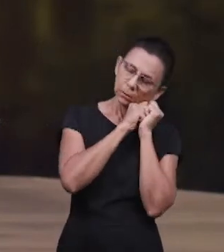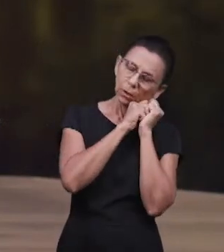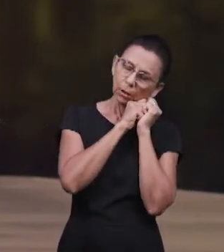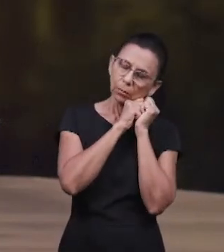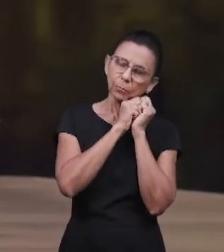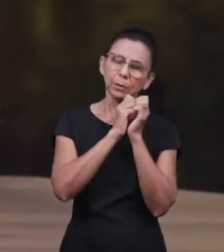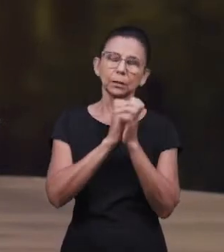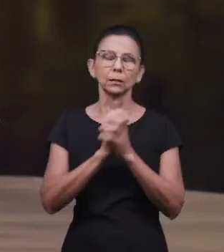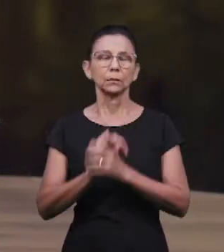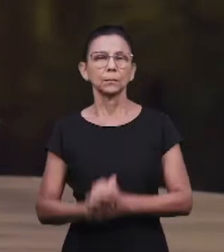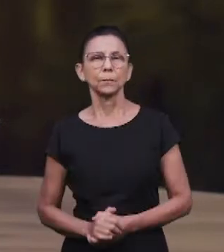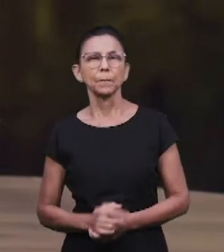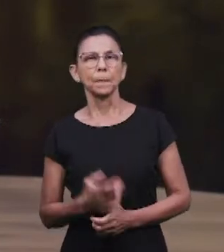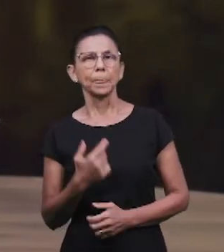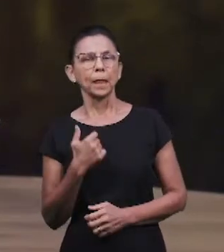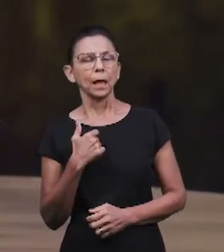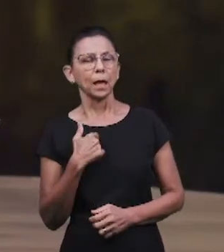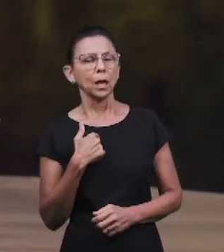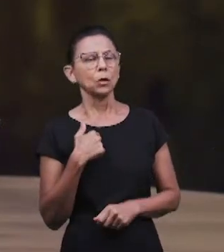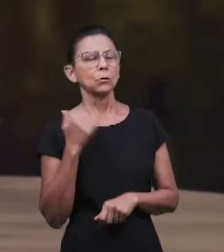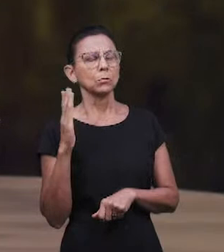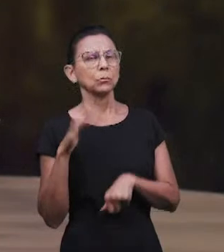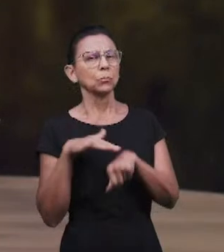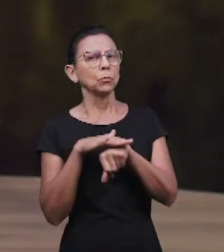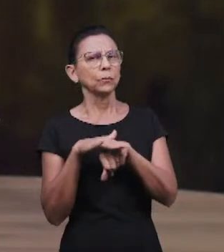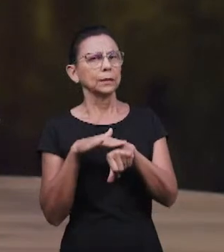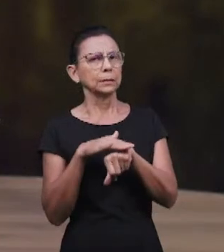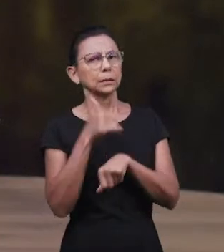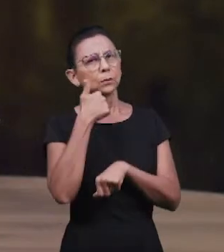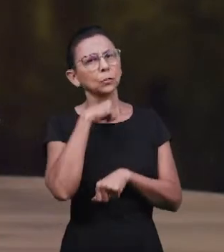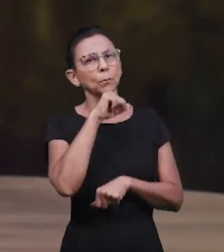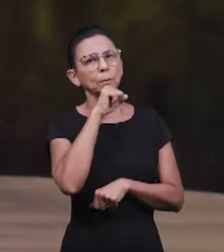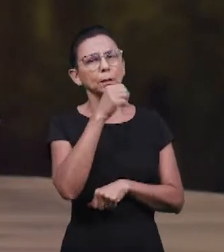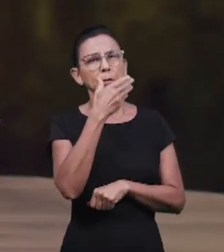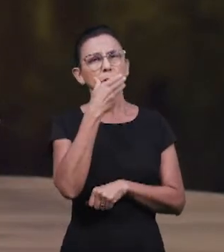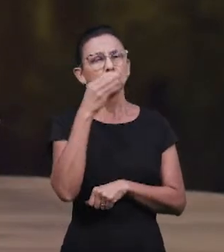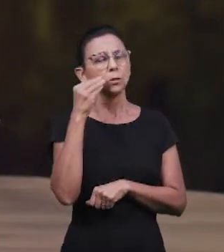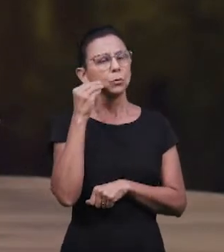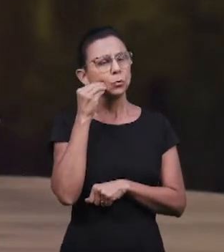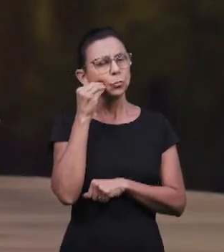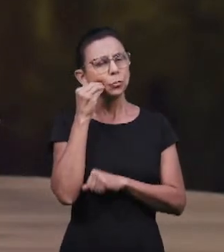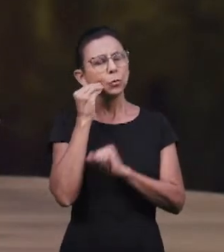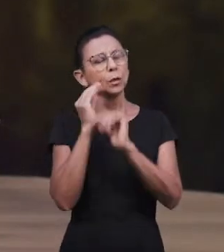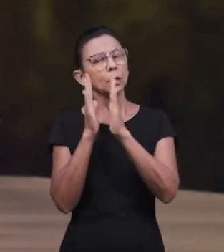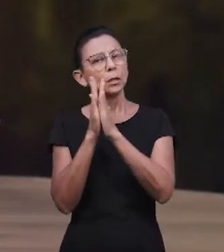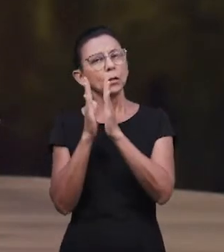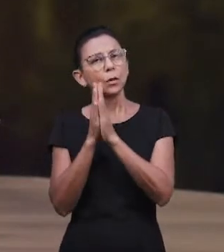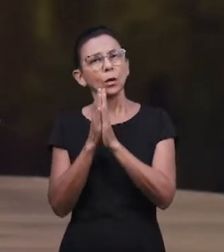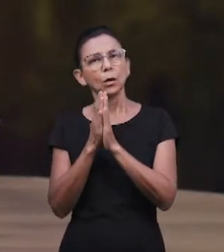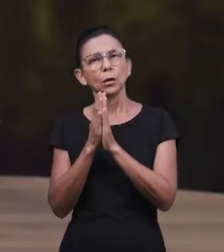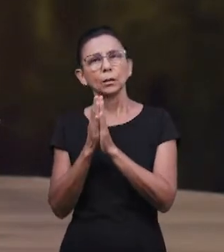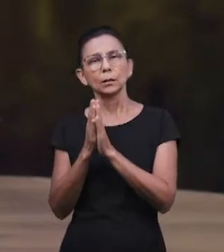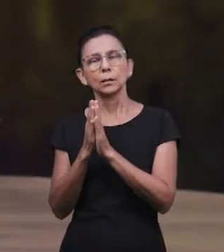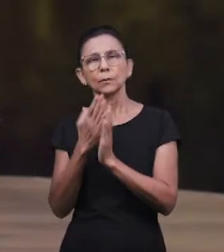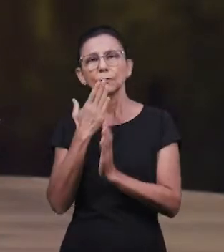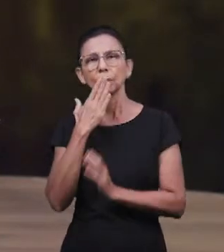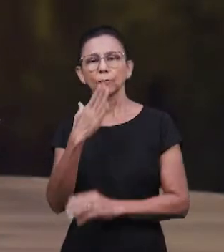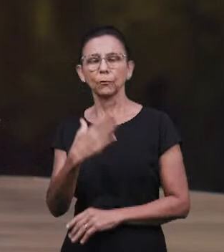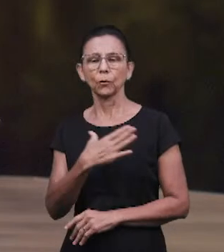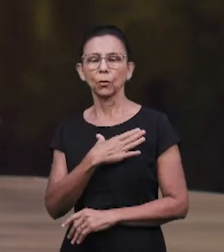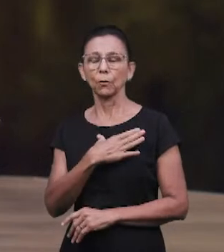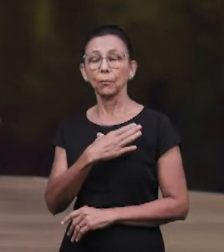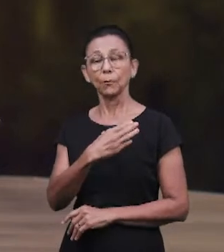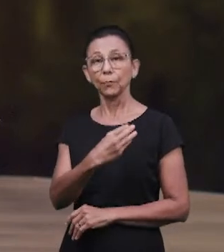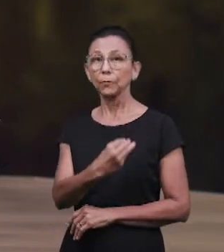dorme. Tenho conversado com mães que jejuam e oram constantemente pelos